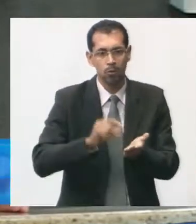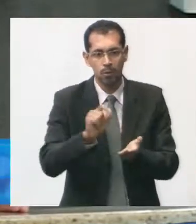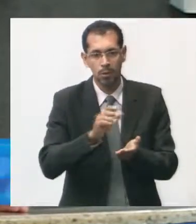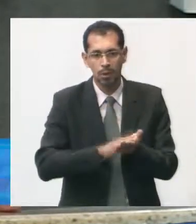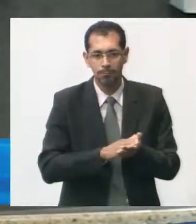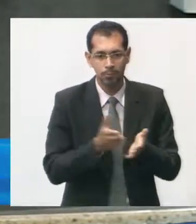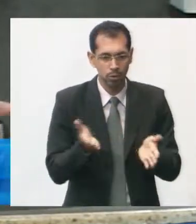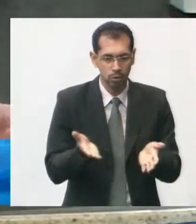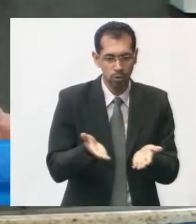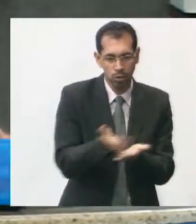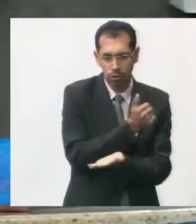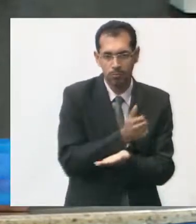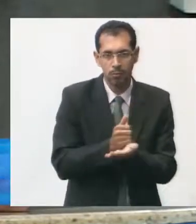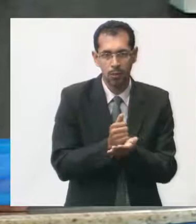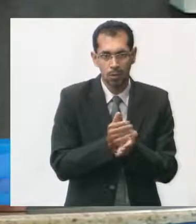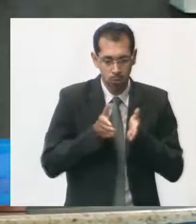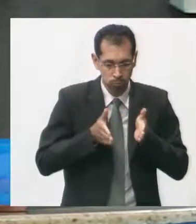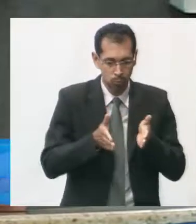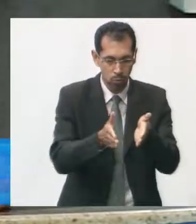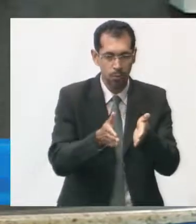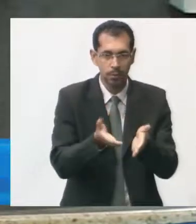canteiro central. Agora,